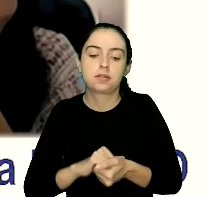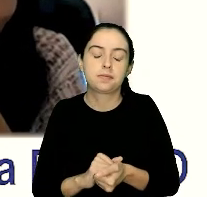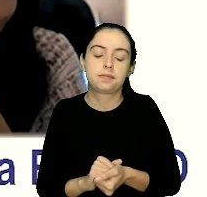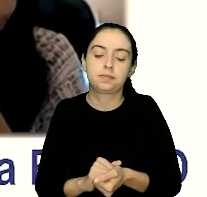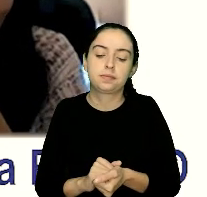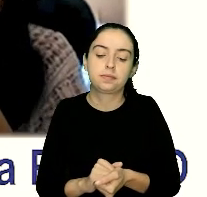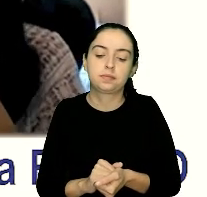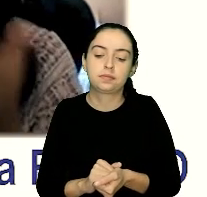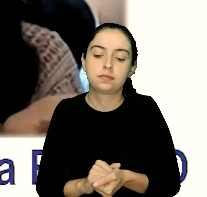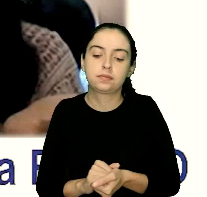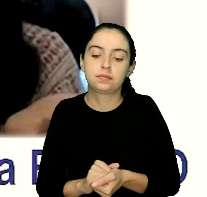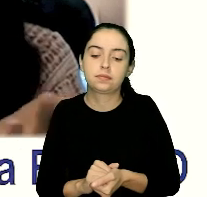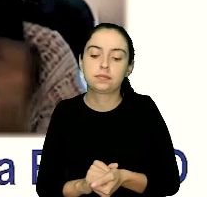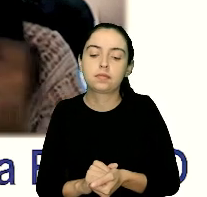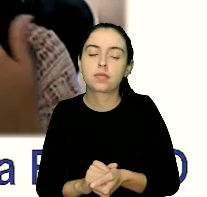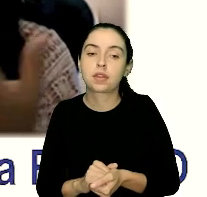responder.